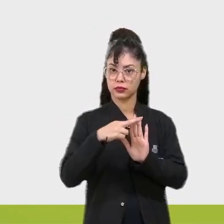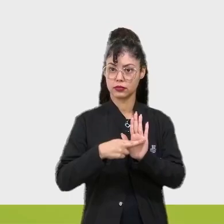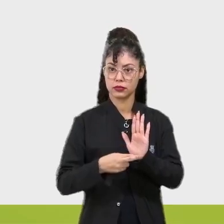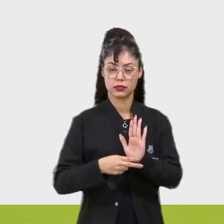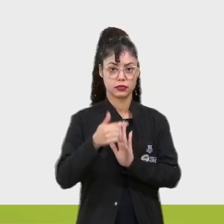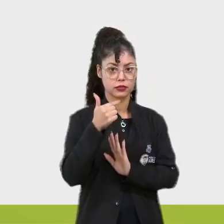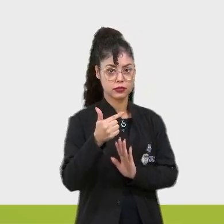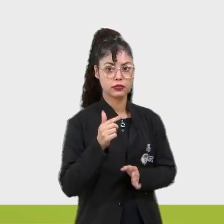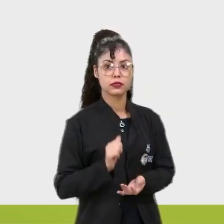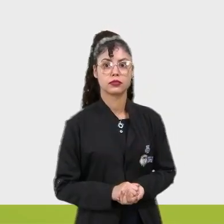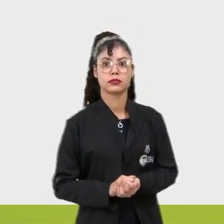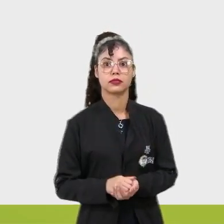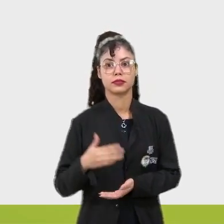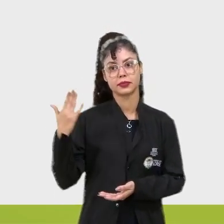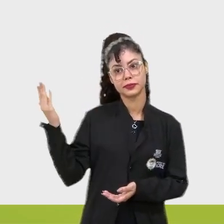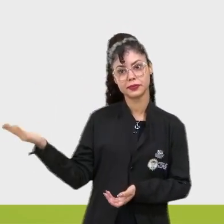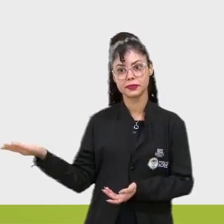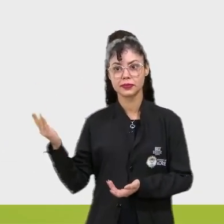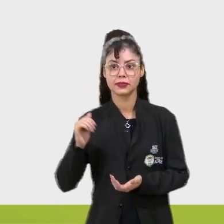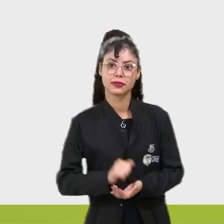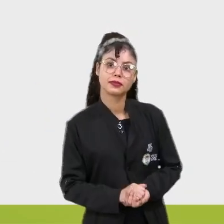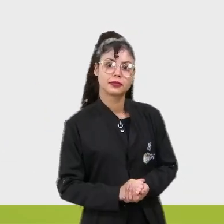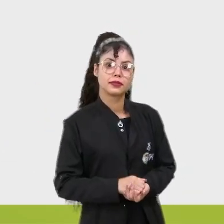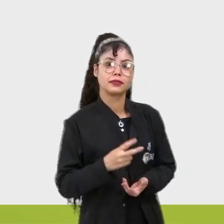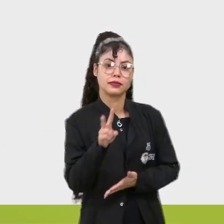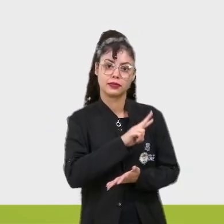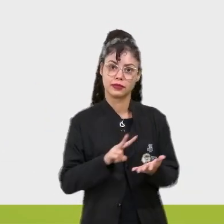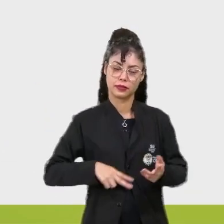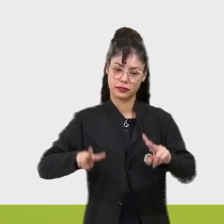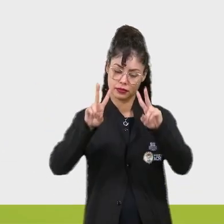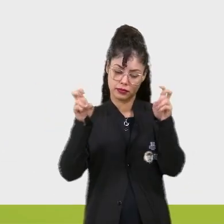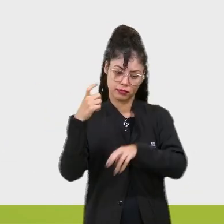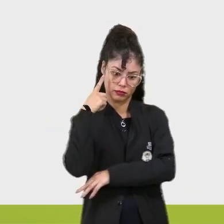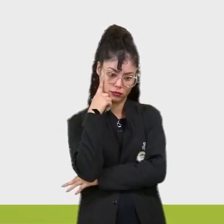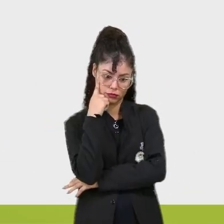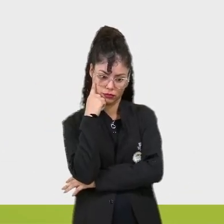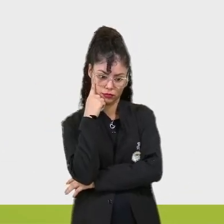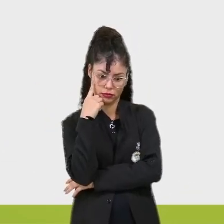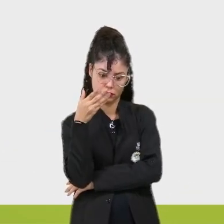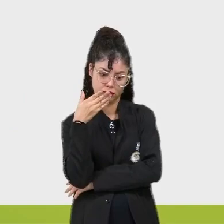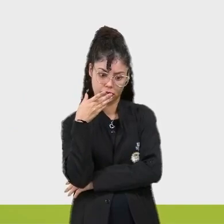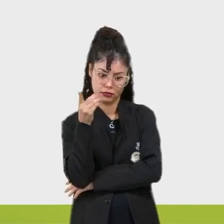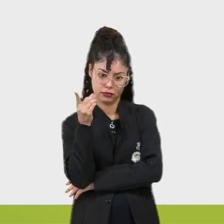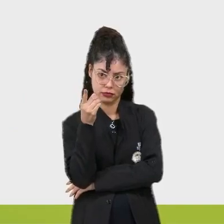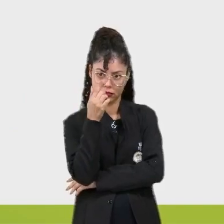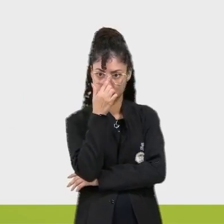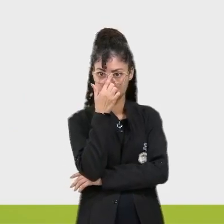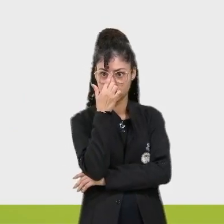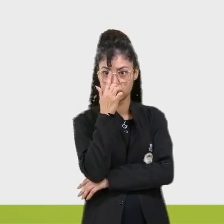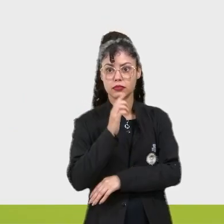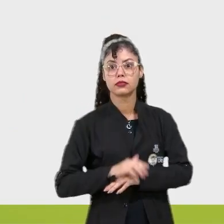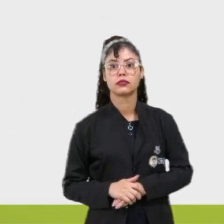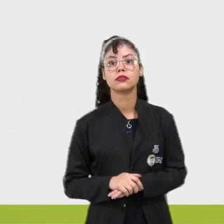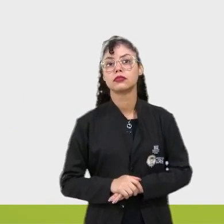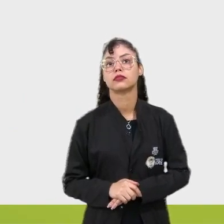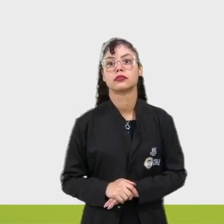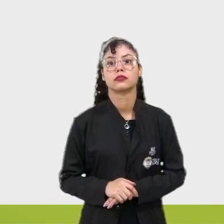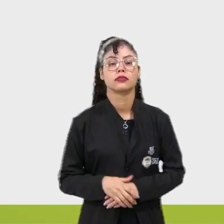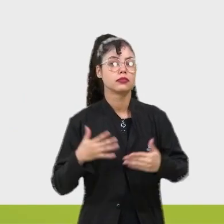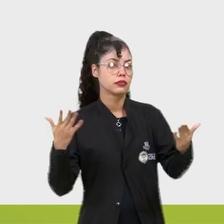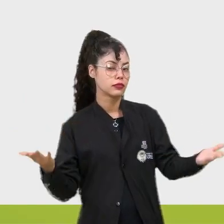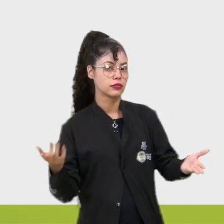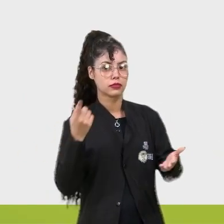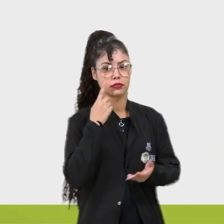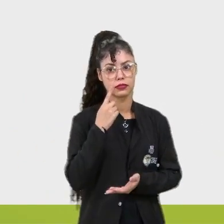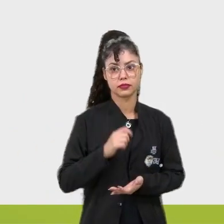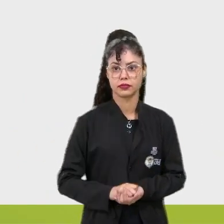2, coloquei aqui um meme para vocês, eu depois de ler o tema da redação do Enem, fica estilo Nazaré, né? Vamos